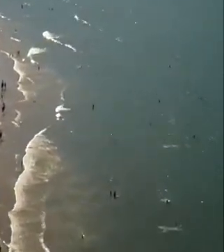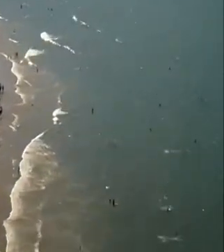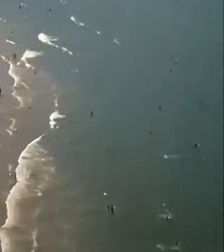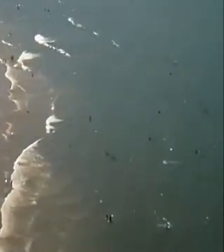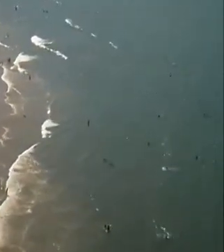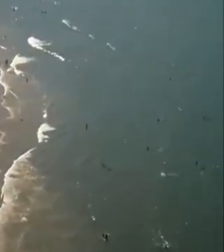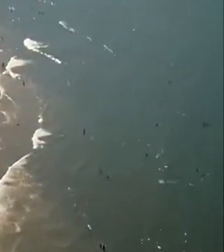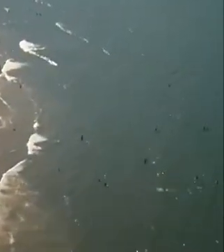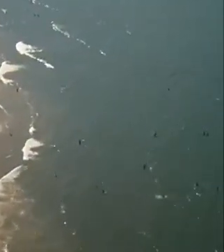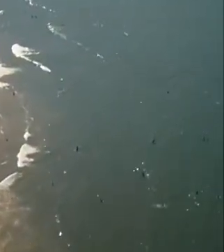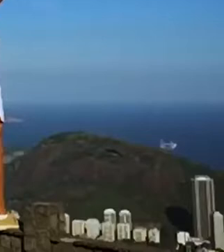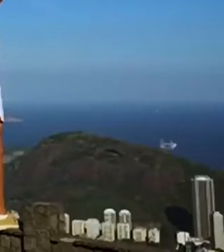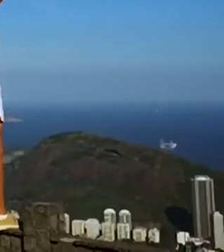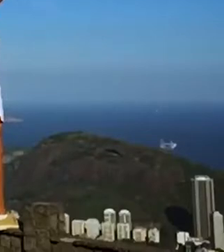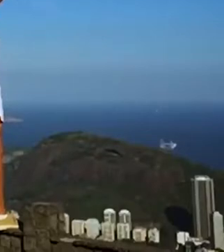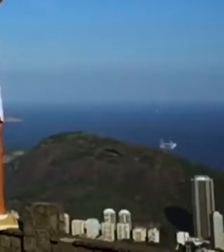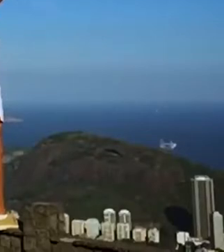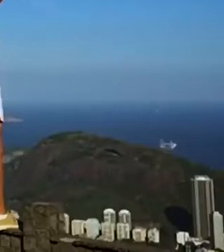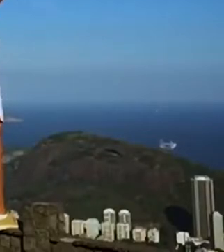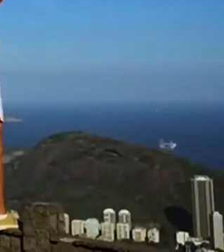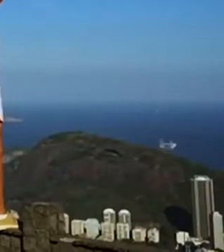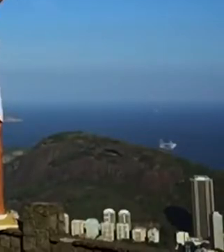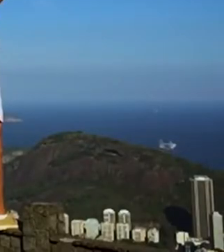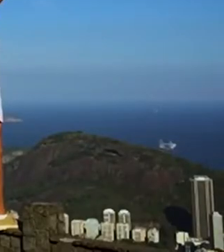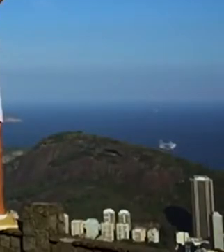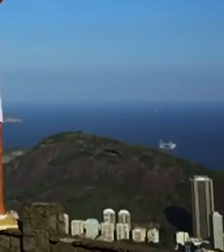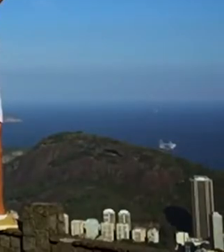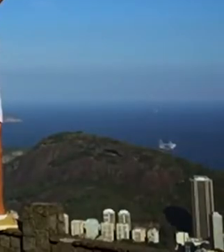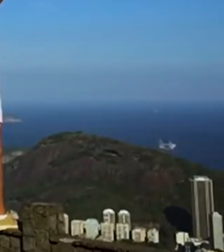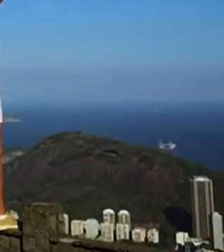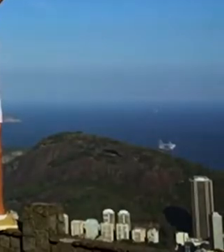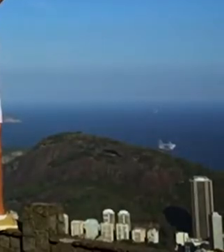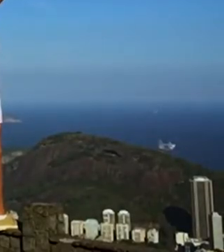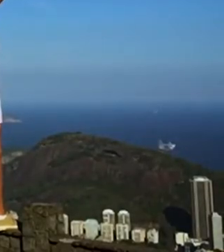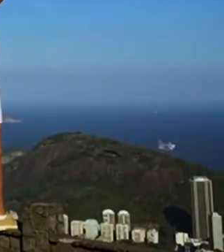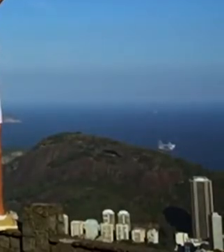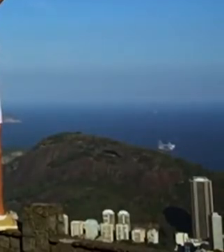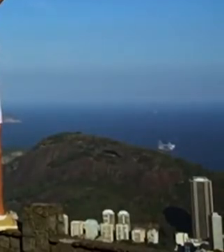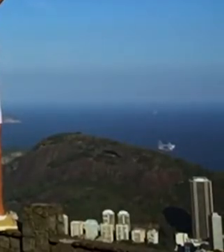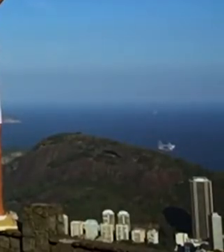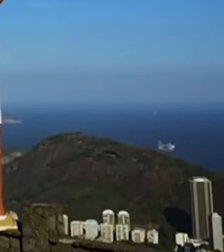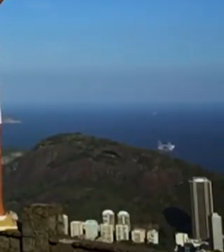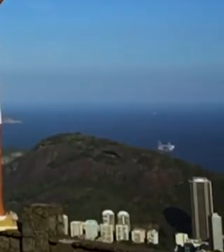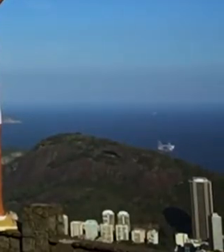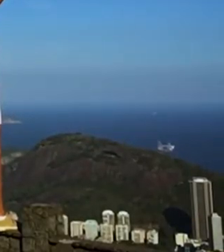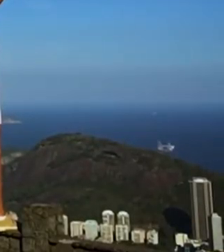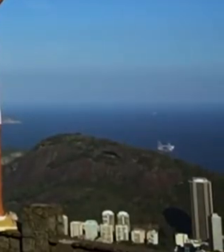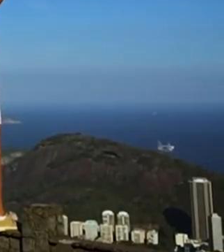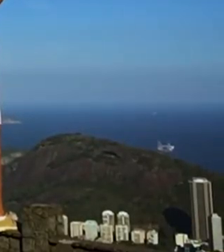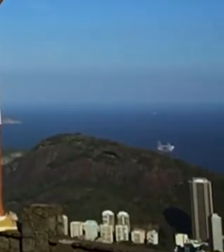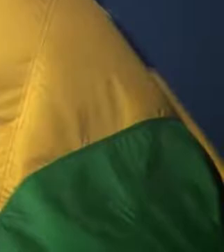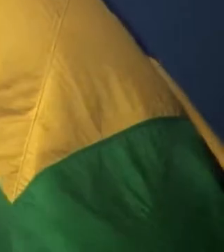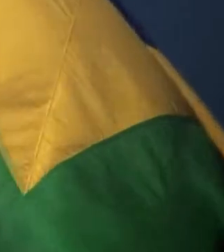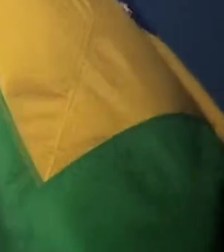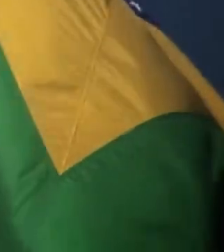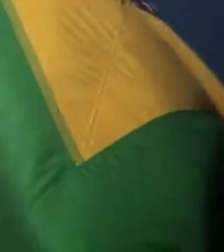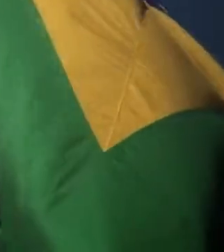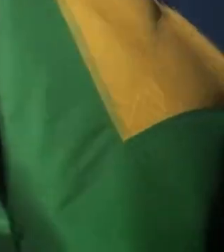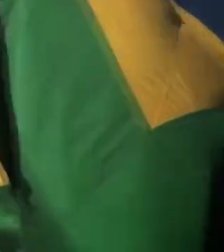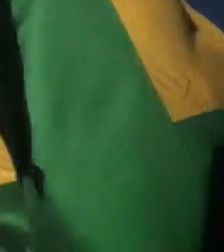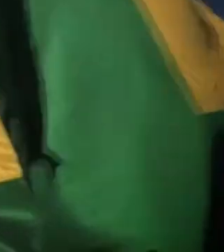pátria amada. Os filhos deste solo és mais gentil, pátria amada, Brasil.